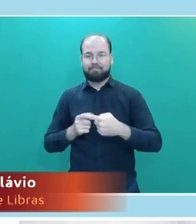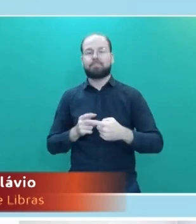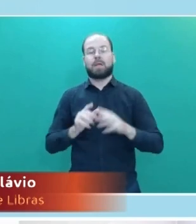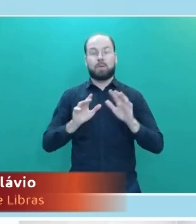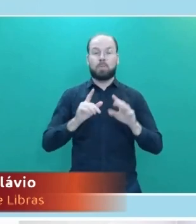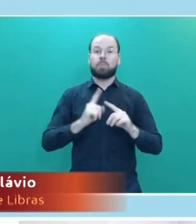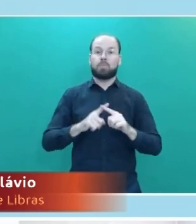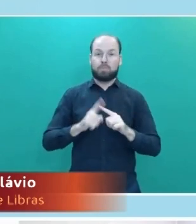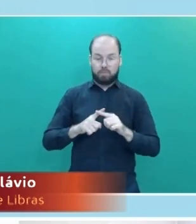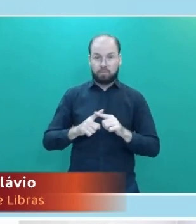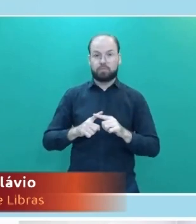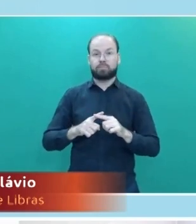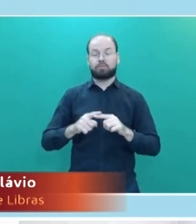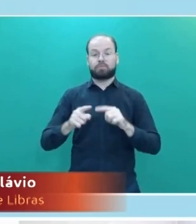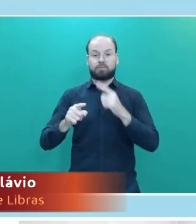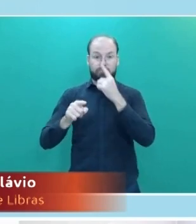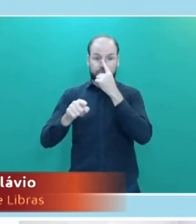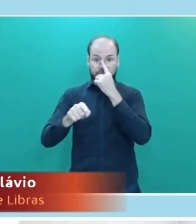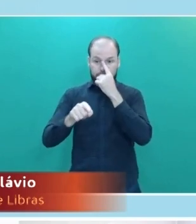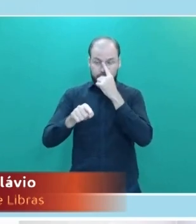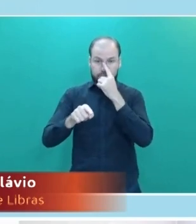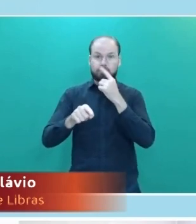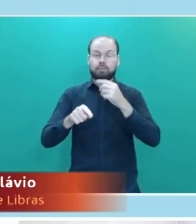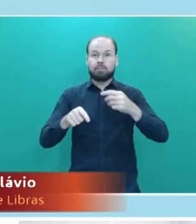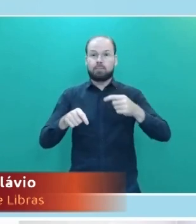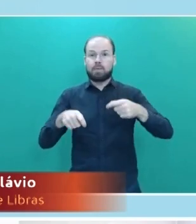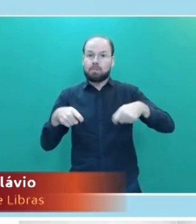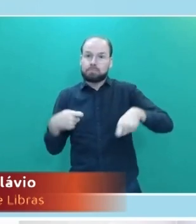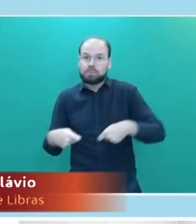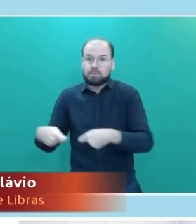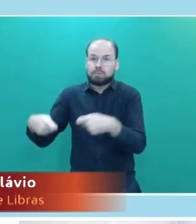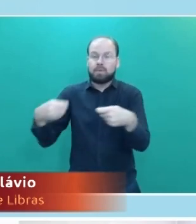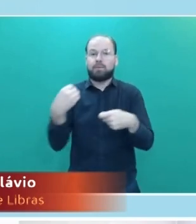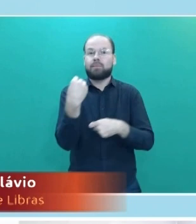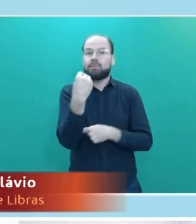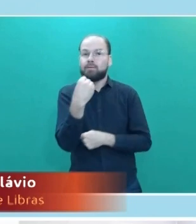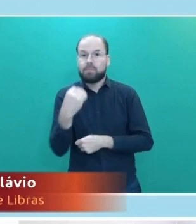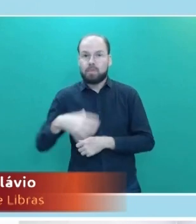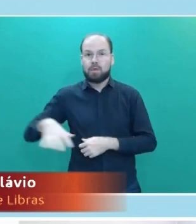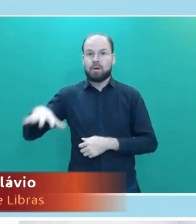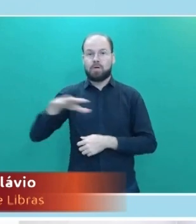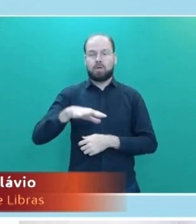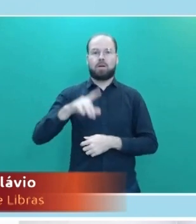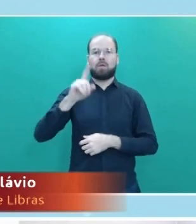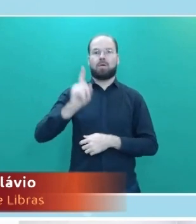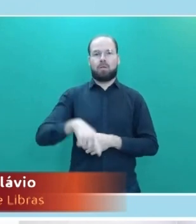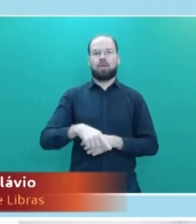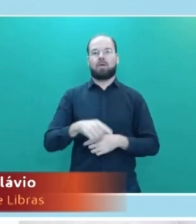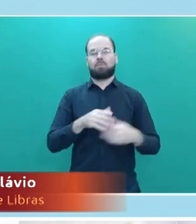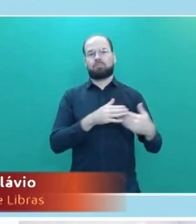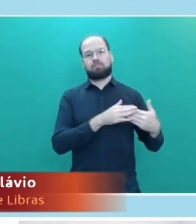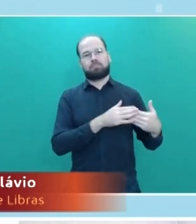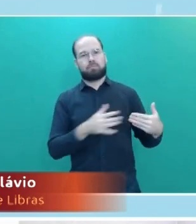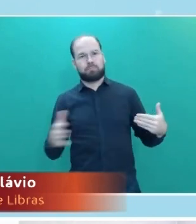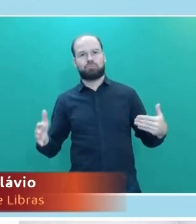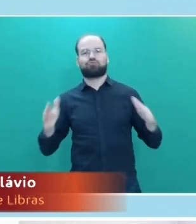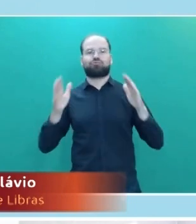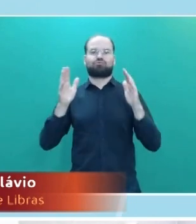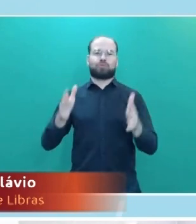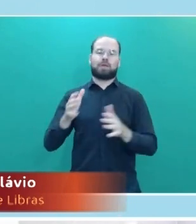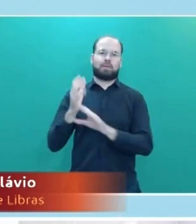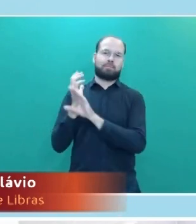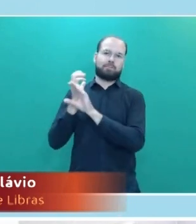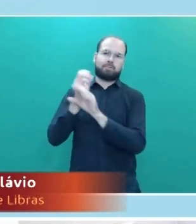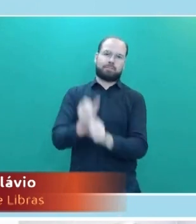vulnerabilidades não caem do céu. Essas vulnerabilidades são produzidas por uma longa história de discriminação. Não é